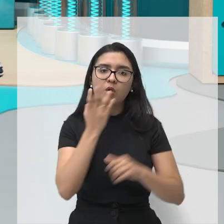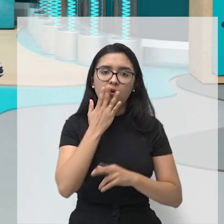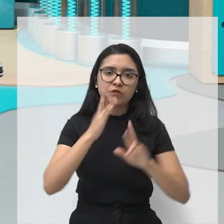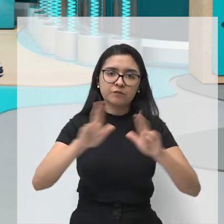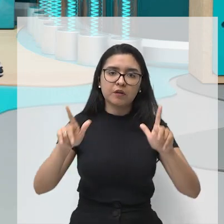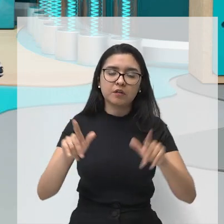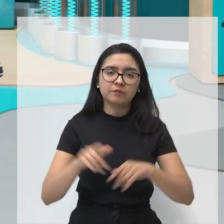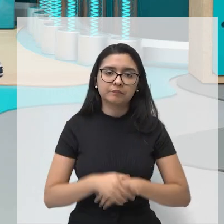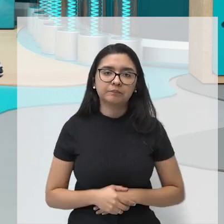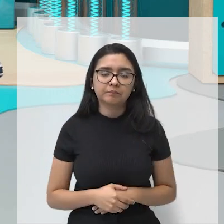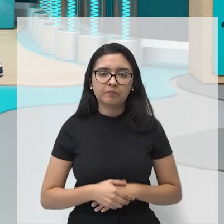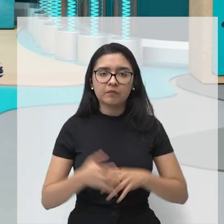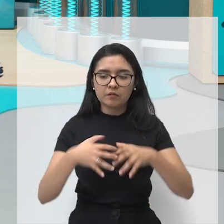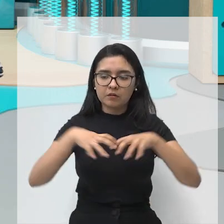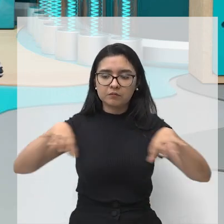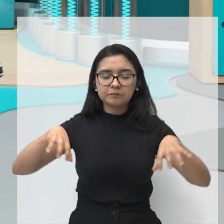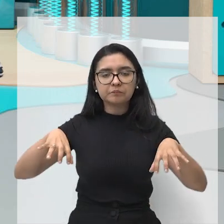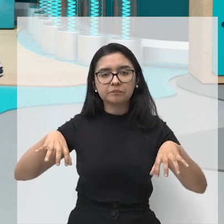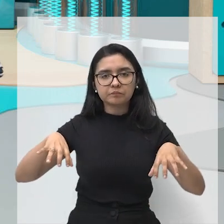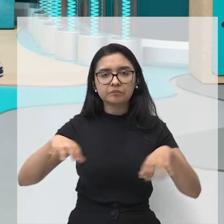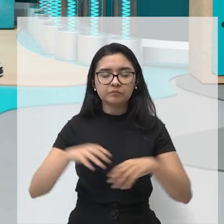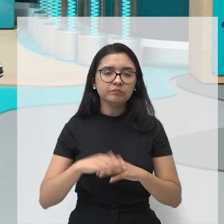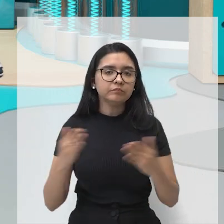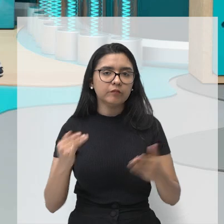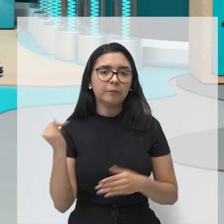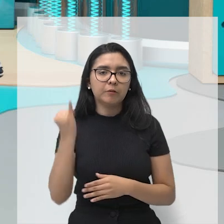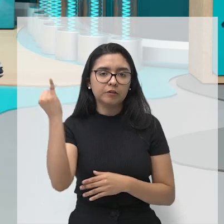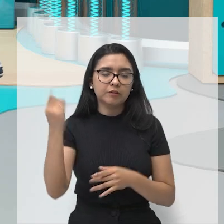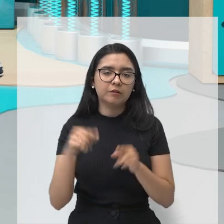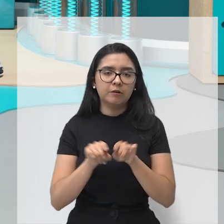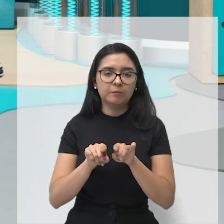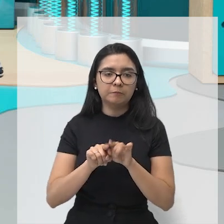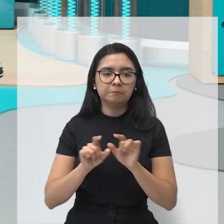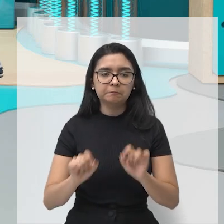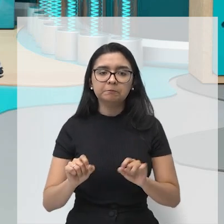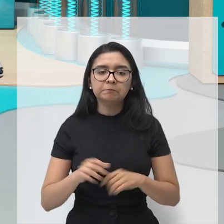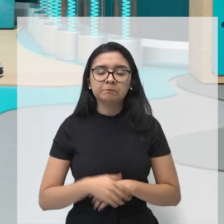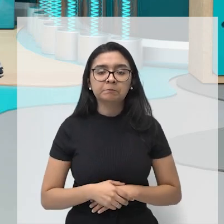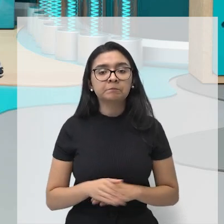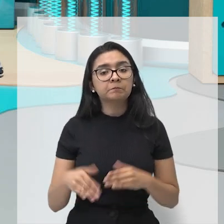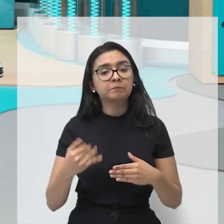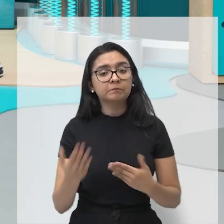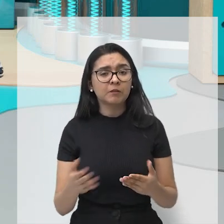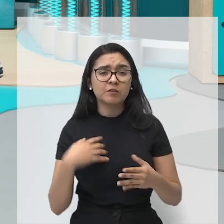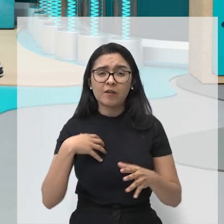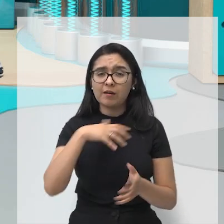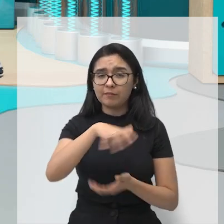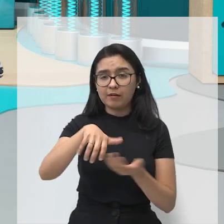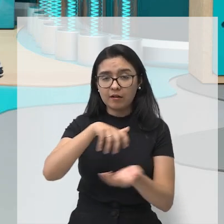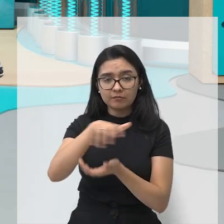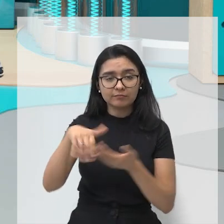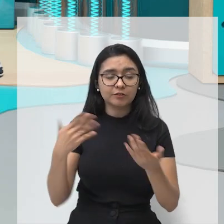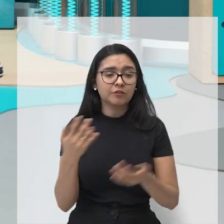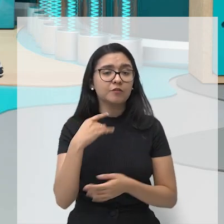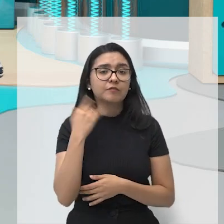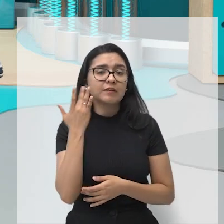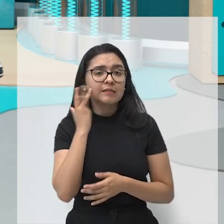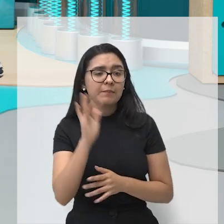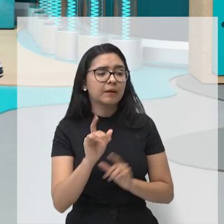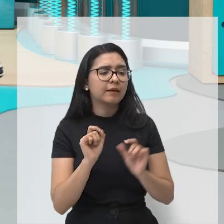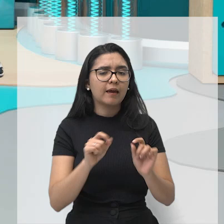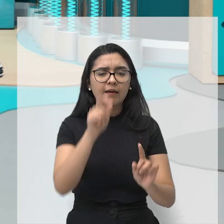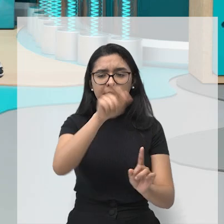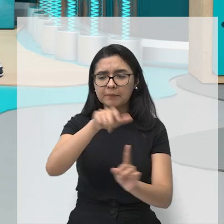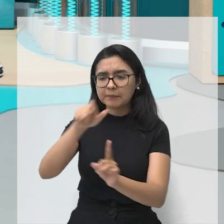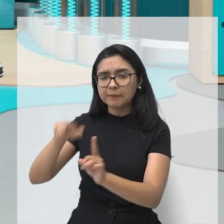possa diferenciar as equipes. É um ponto importante também. Senão o jogo vai virar uma bagunça, ninguém vai saber quem é